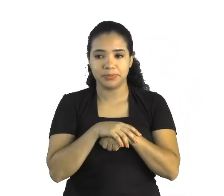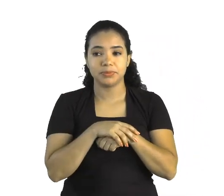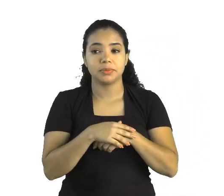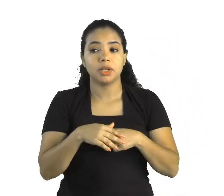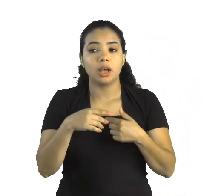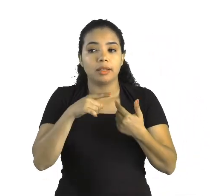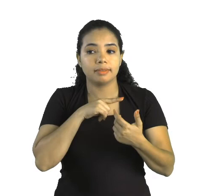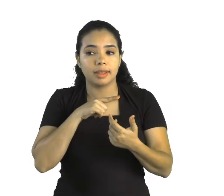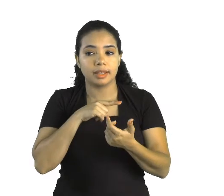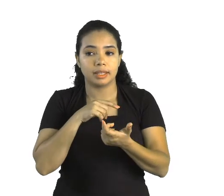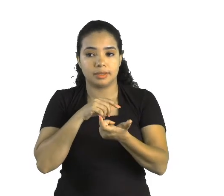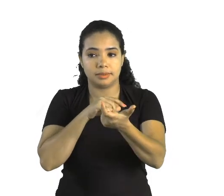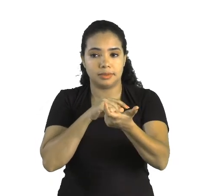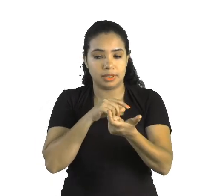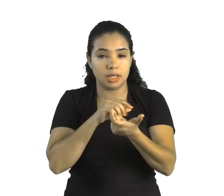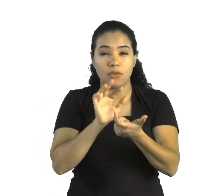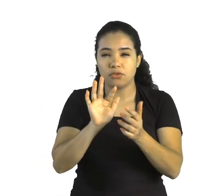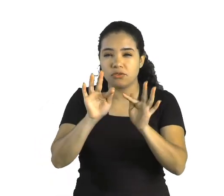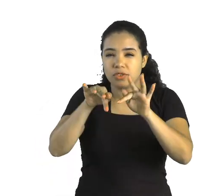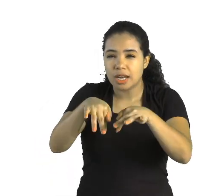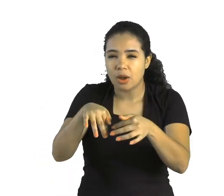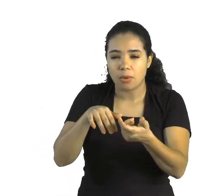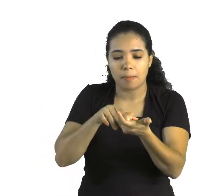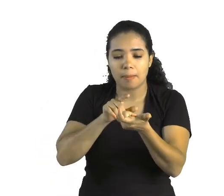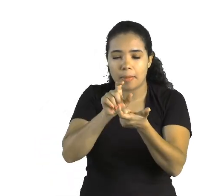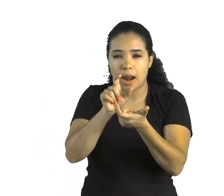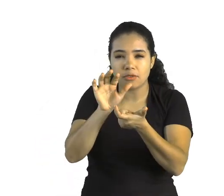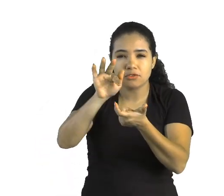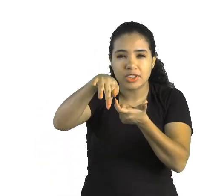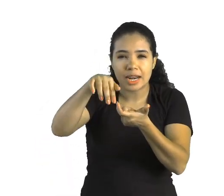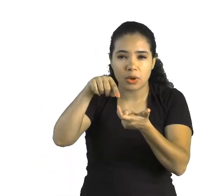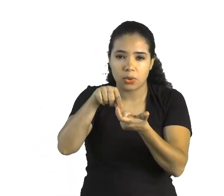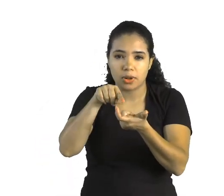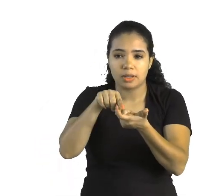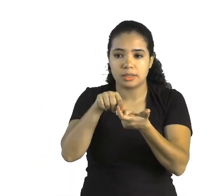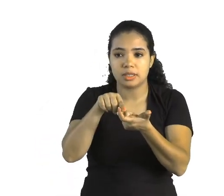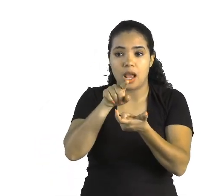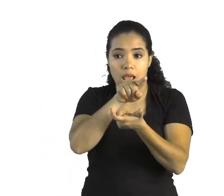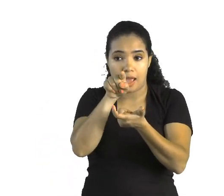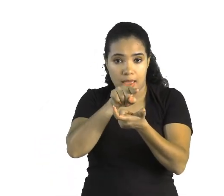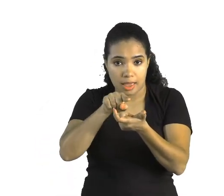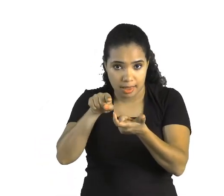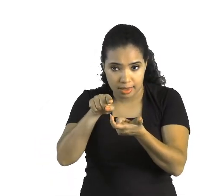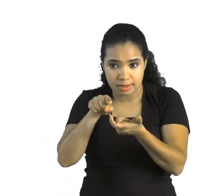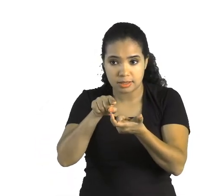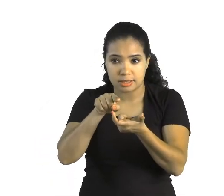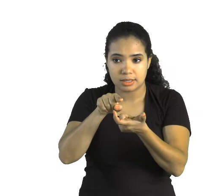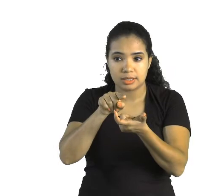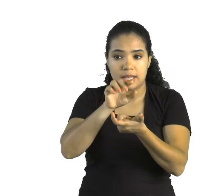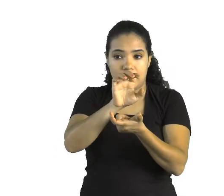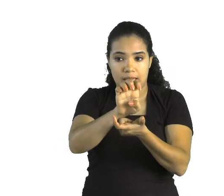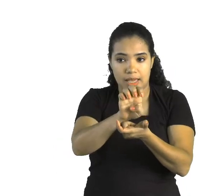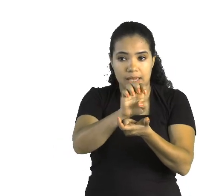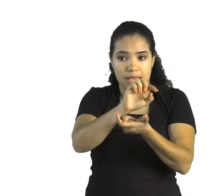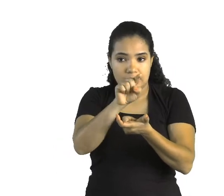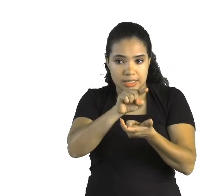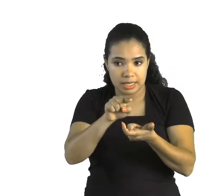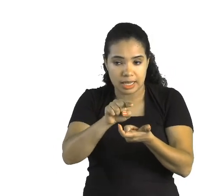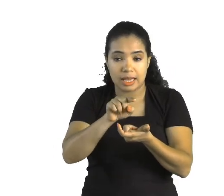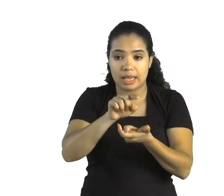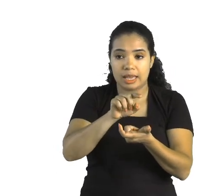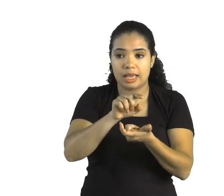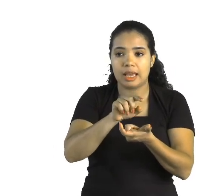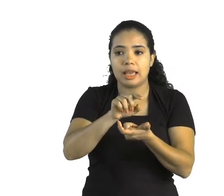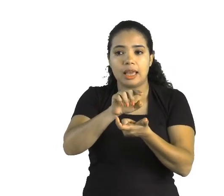sufixo, novamente o finalzinho da palavra, termina em es, o EZ, e esa,